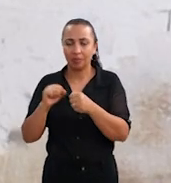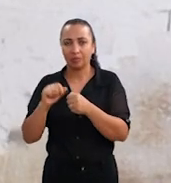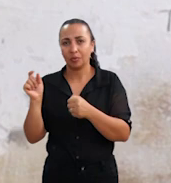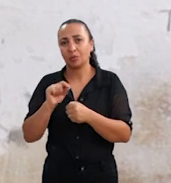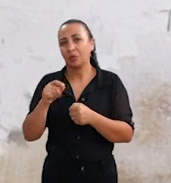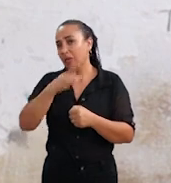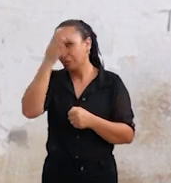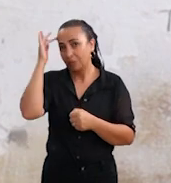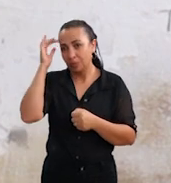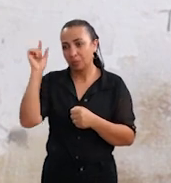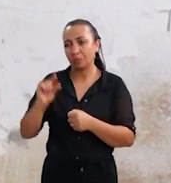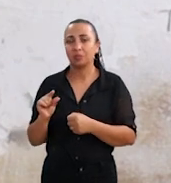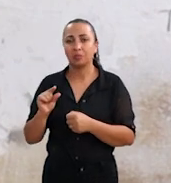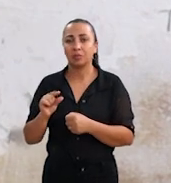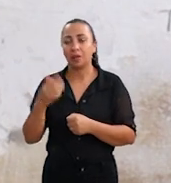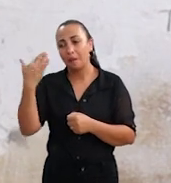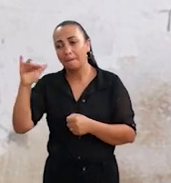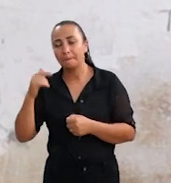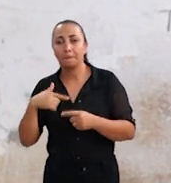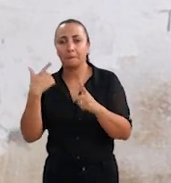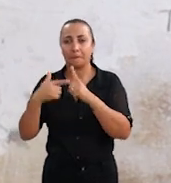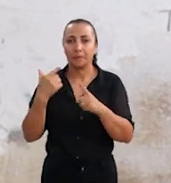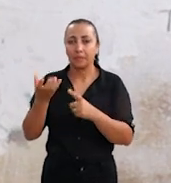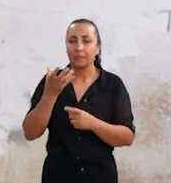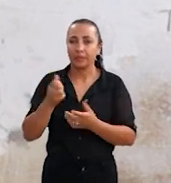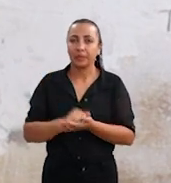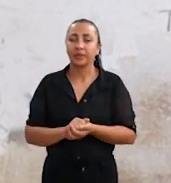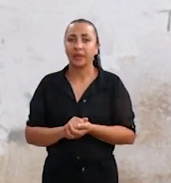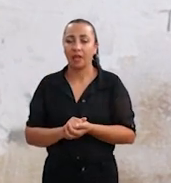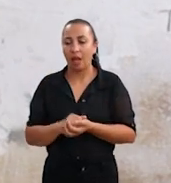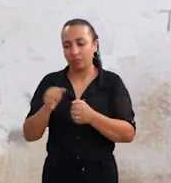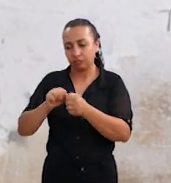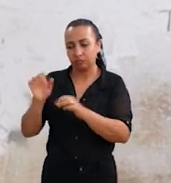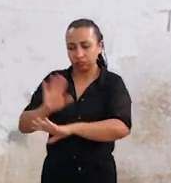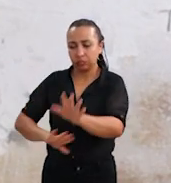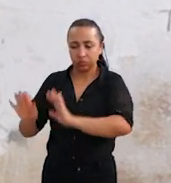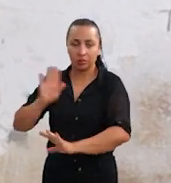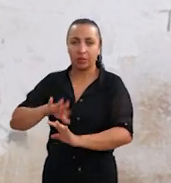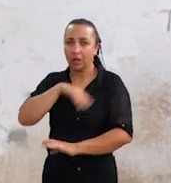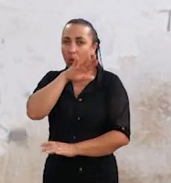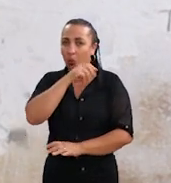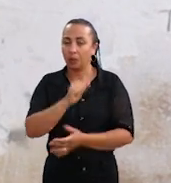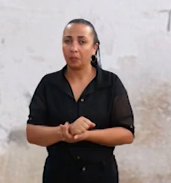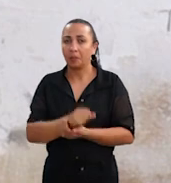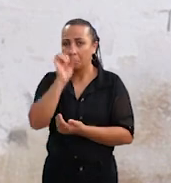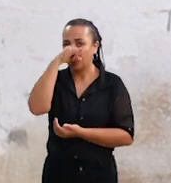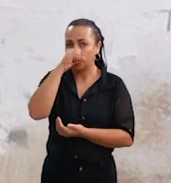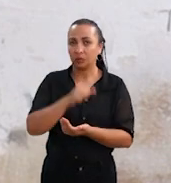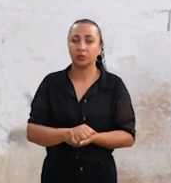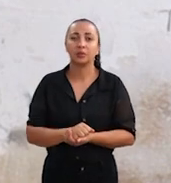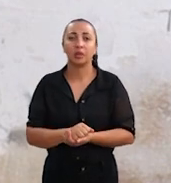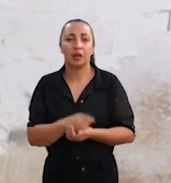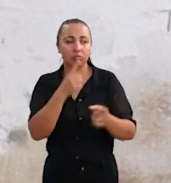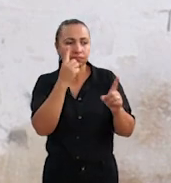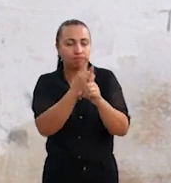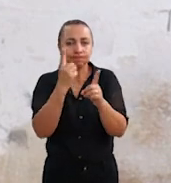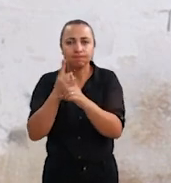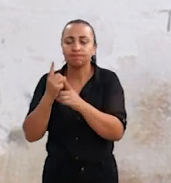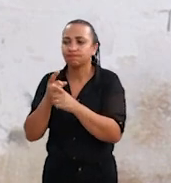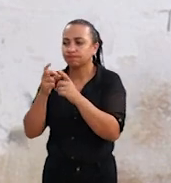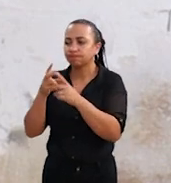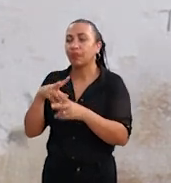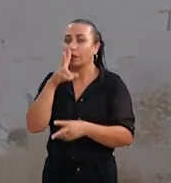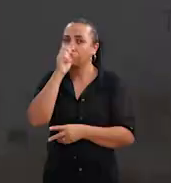pequeno produtor e o médio produtor que queiram produzir o Pirapitinga e os outros suínos caipira, é identificar o potencial da